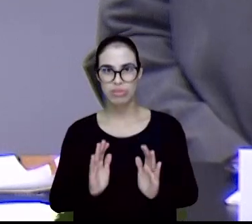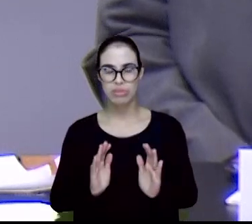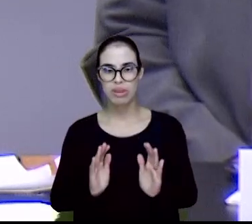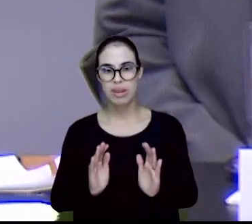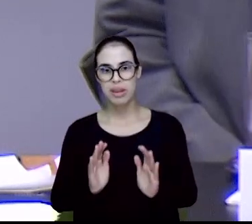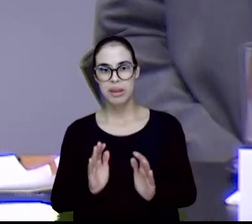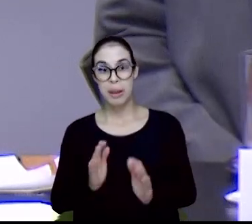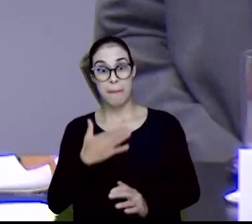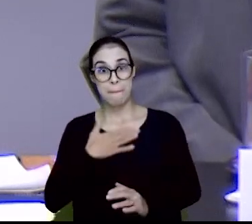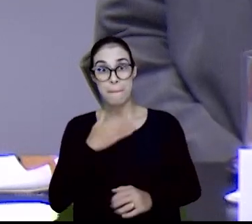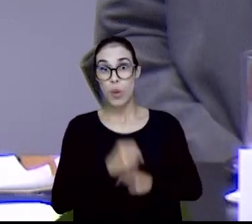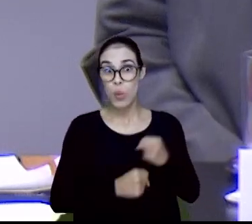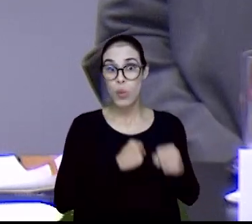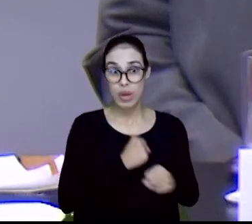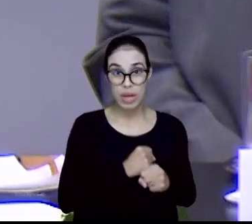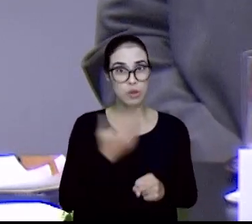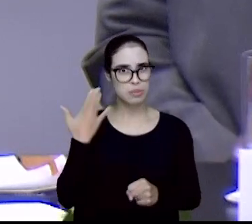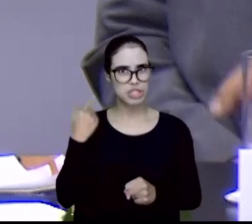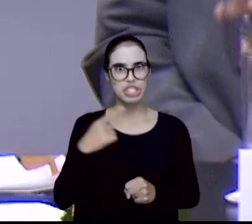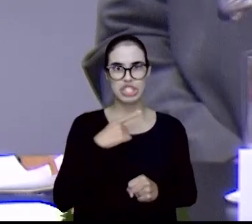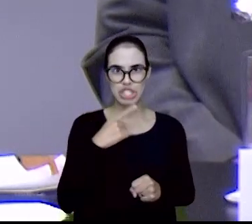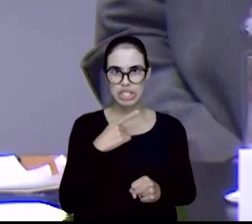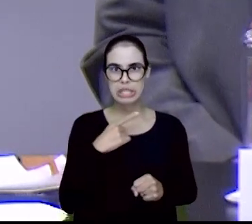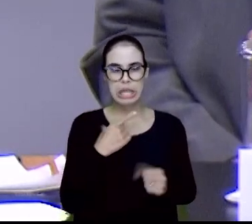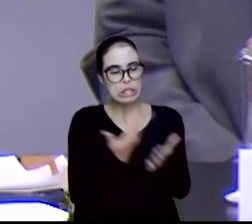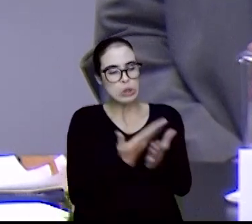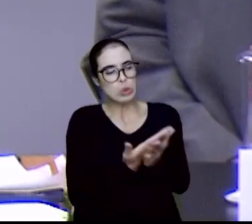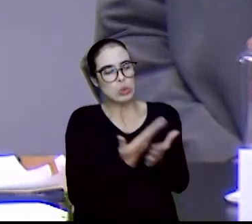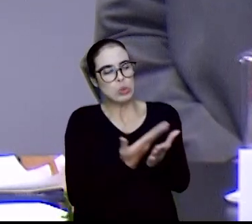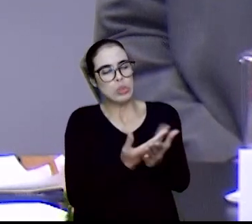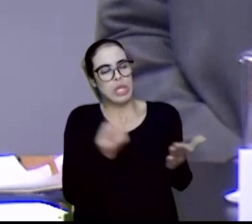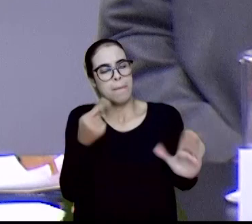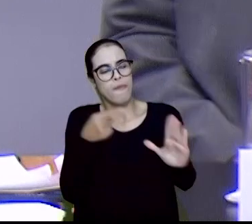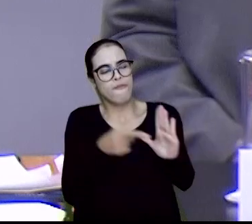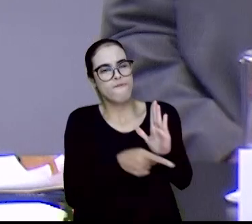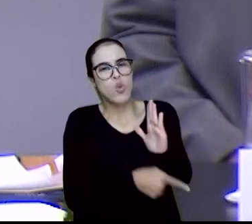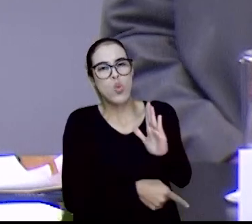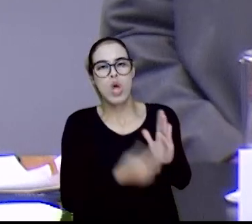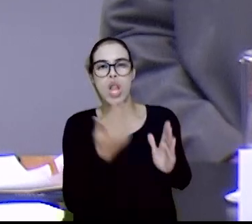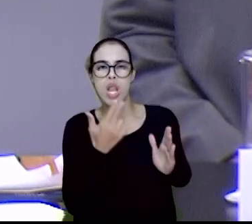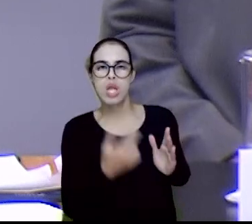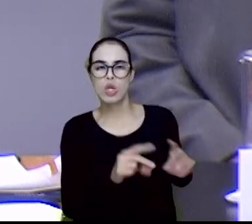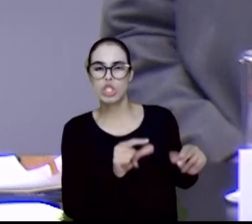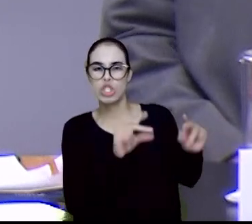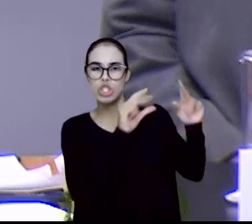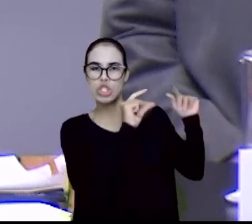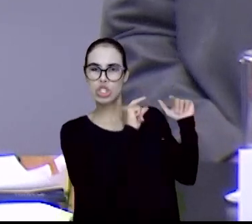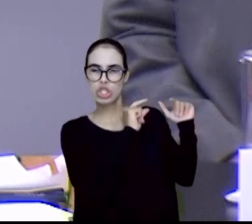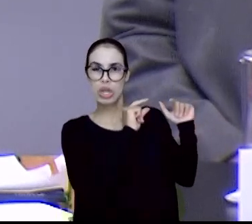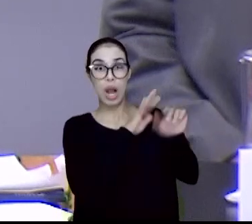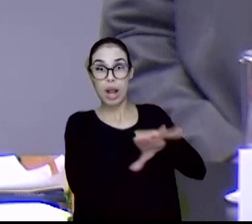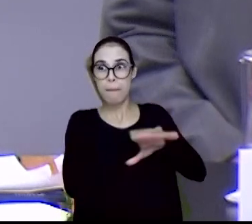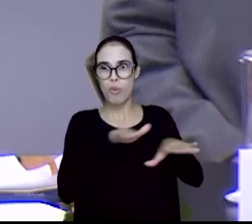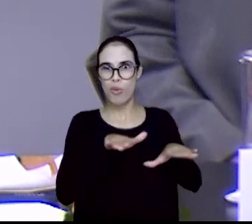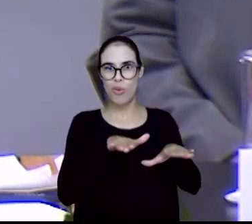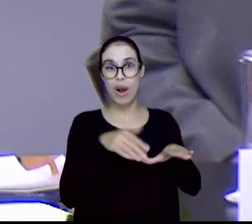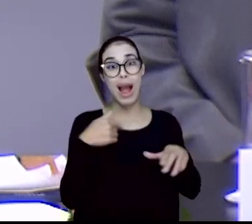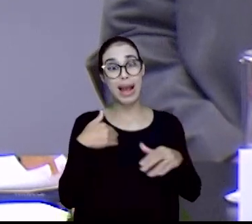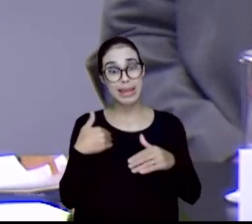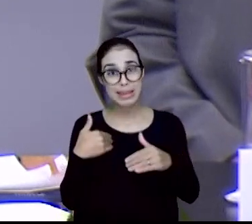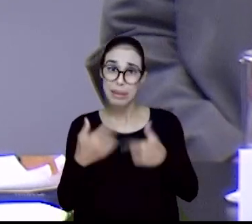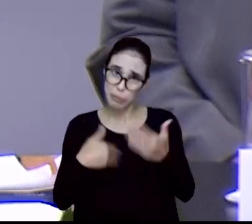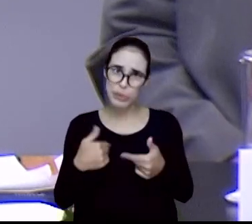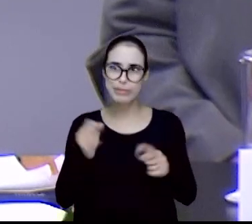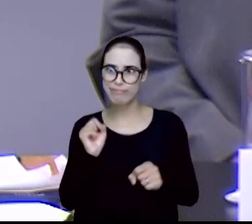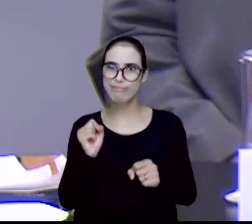ano acabou isso. E, portanto, eu não estudei mais latim, a gente estudava química orgânica, o que também não me foi de grande utilidade